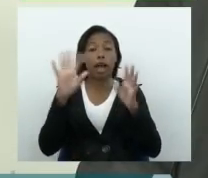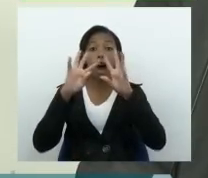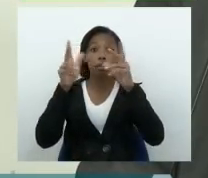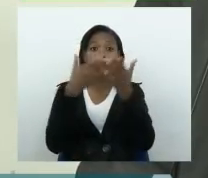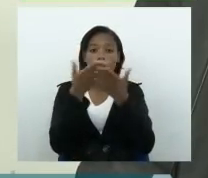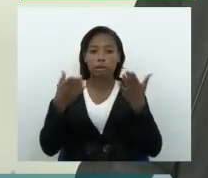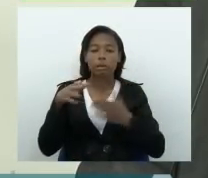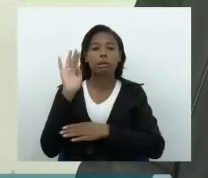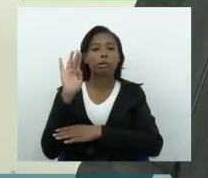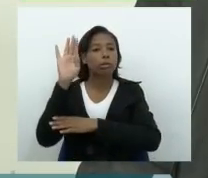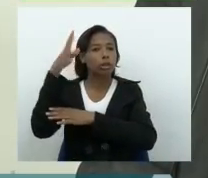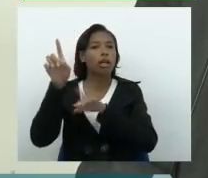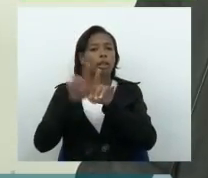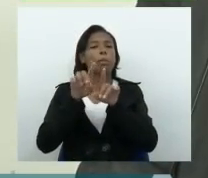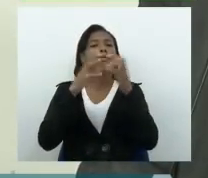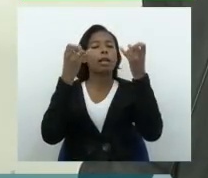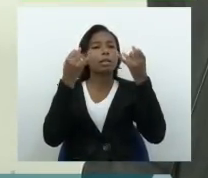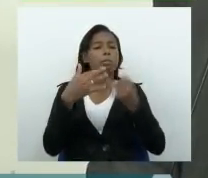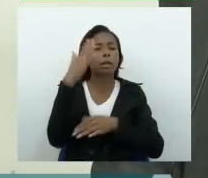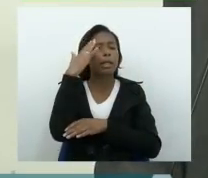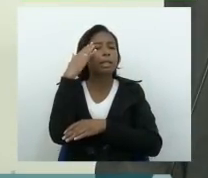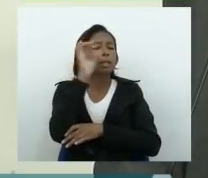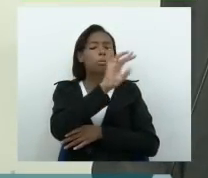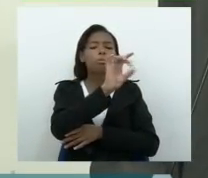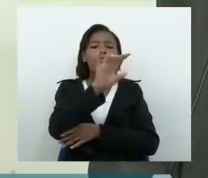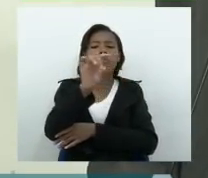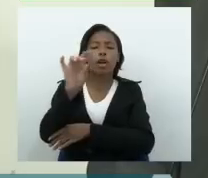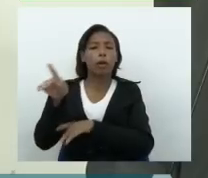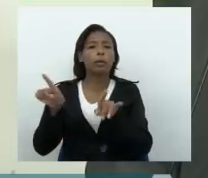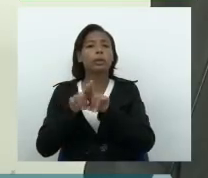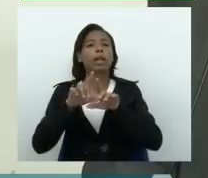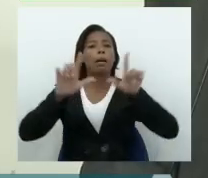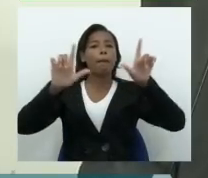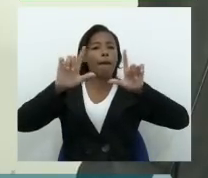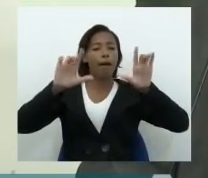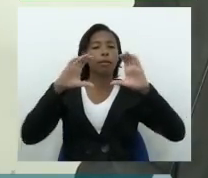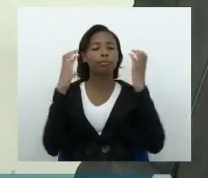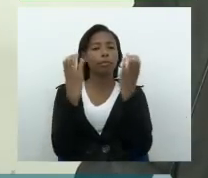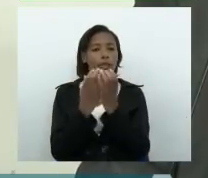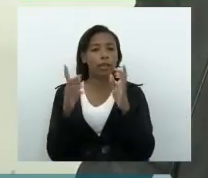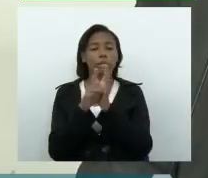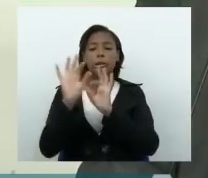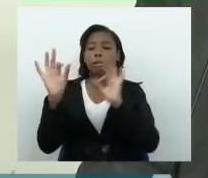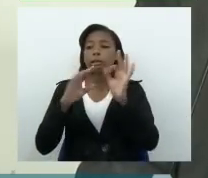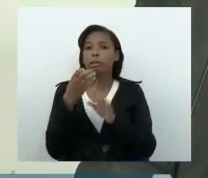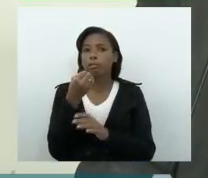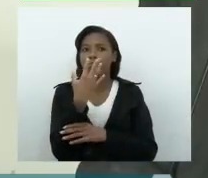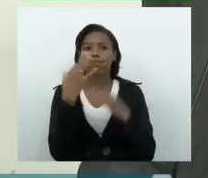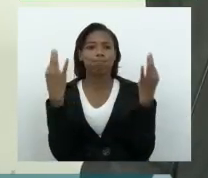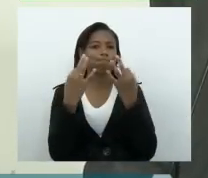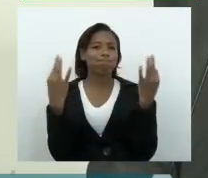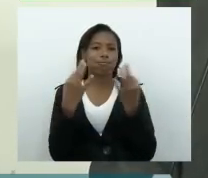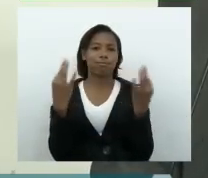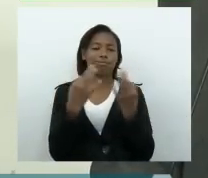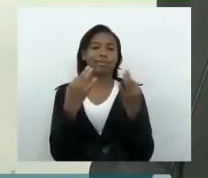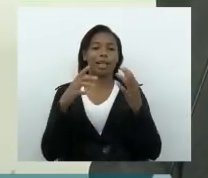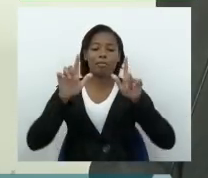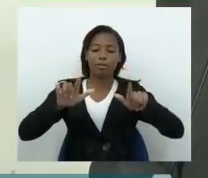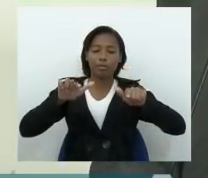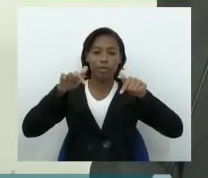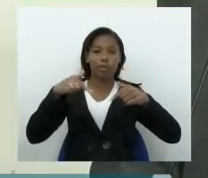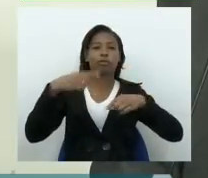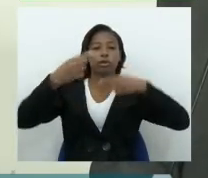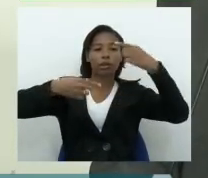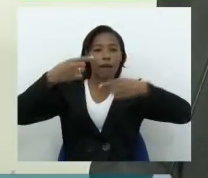candidatos para realmente saber o que cada um pensa. Agradeço à TV Câmara por ter organizado tão bem esse embate entre